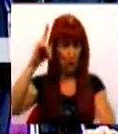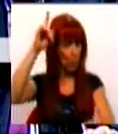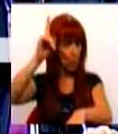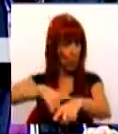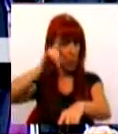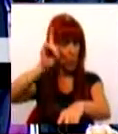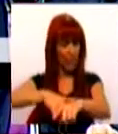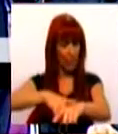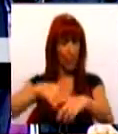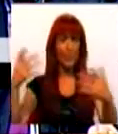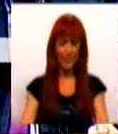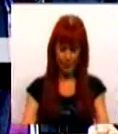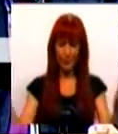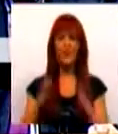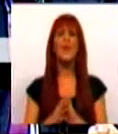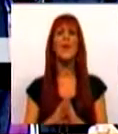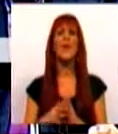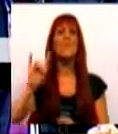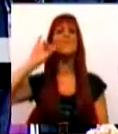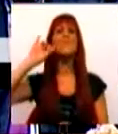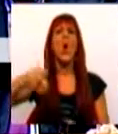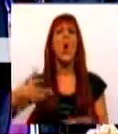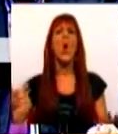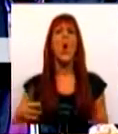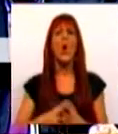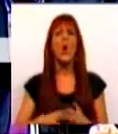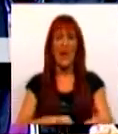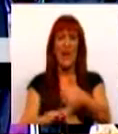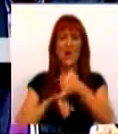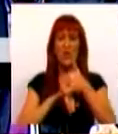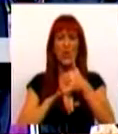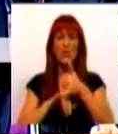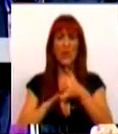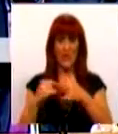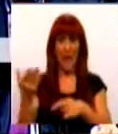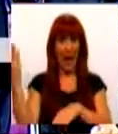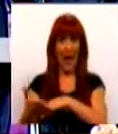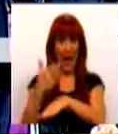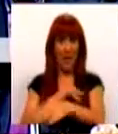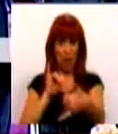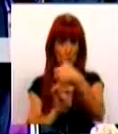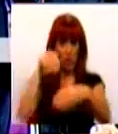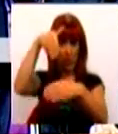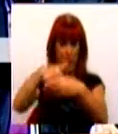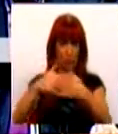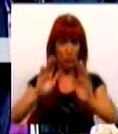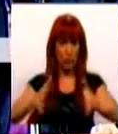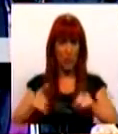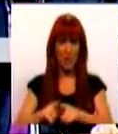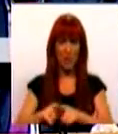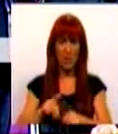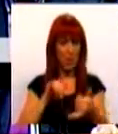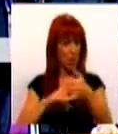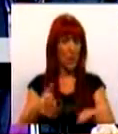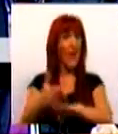momento em que se soube que a sociedade de que tinha sido sócio e que deixou de ser